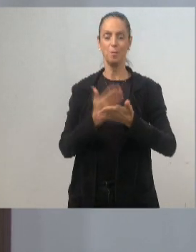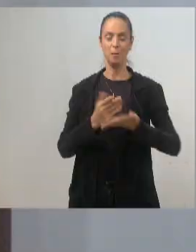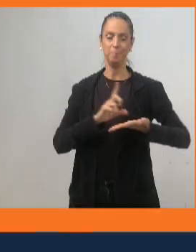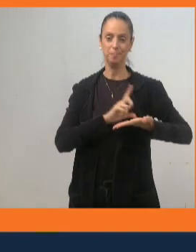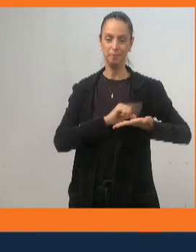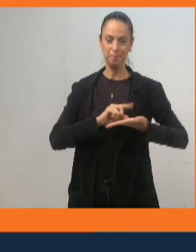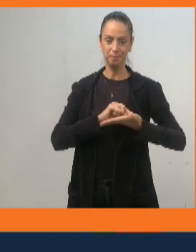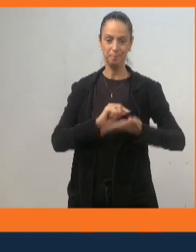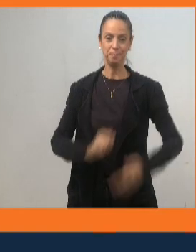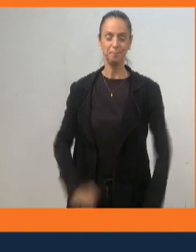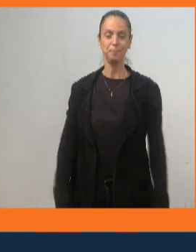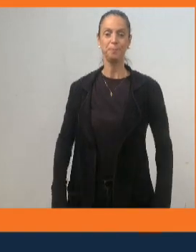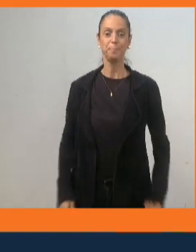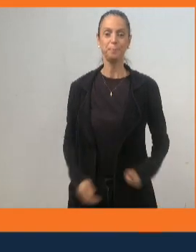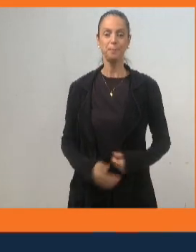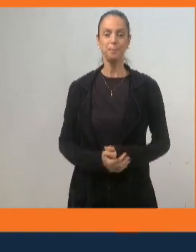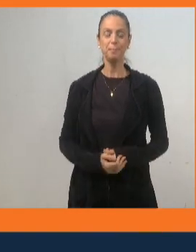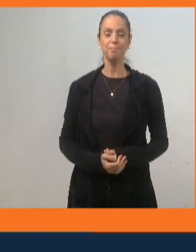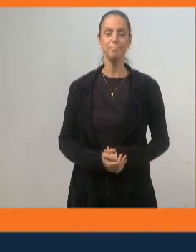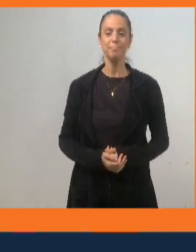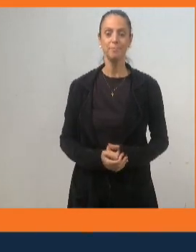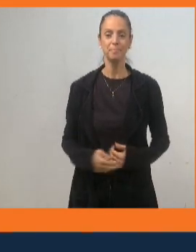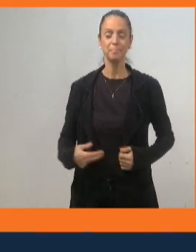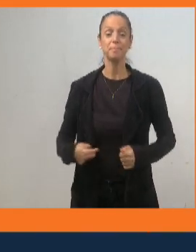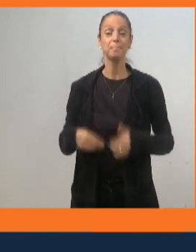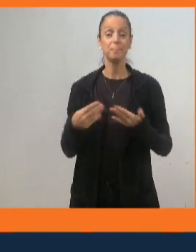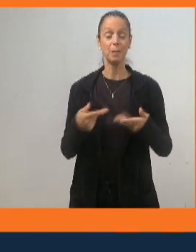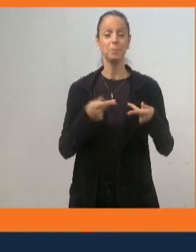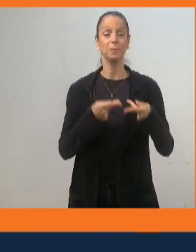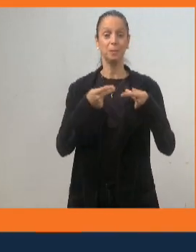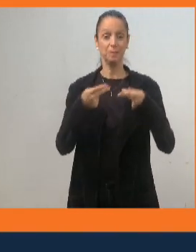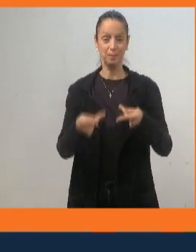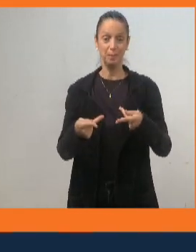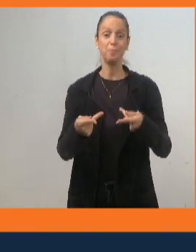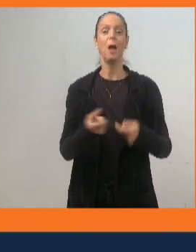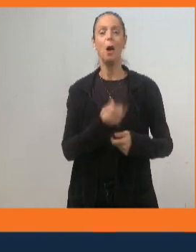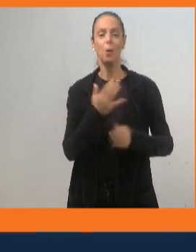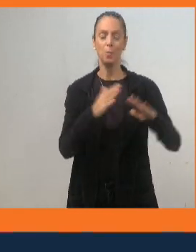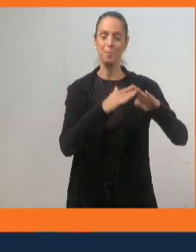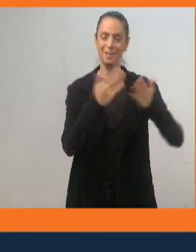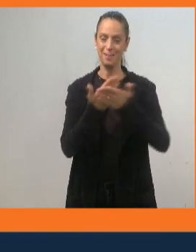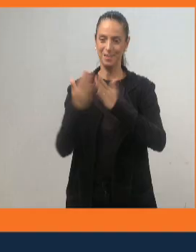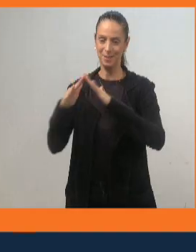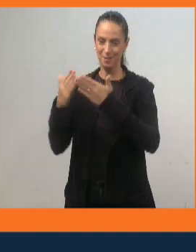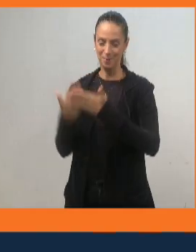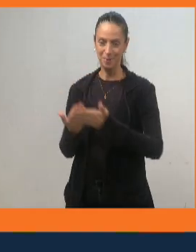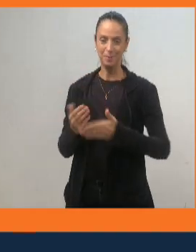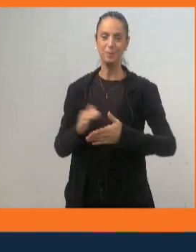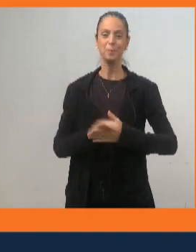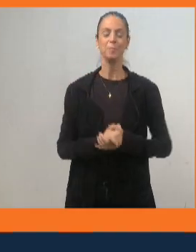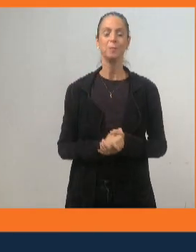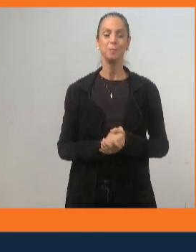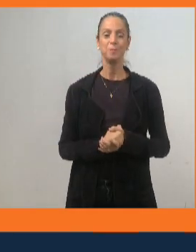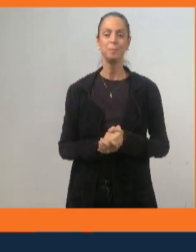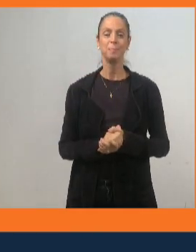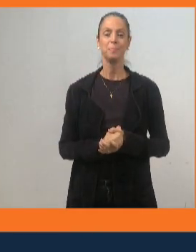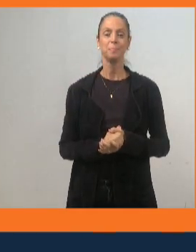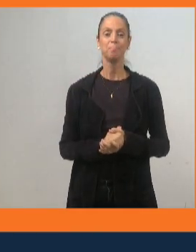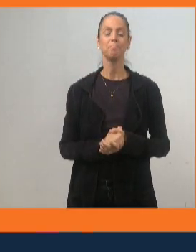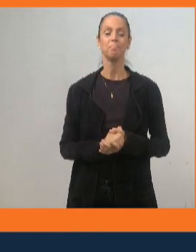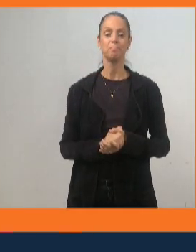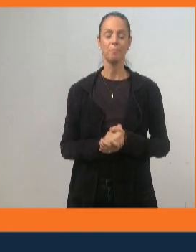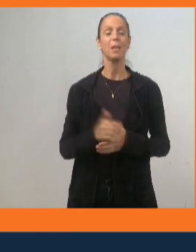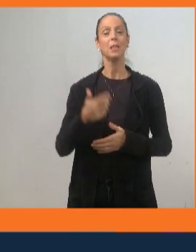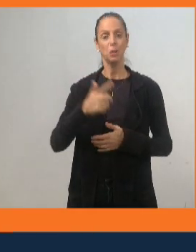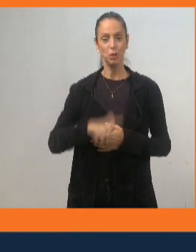Umberraum. Senhores vereadores, estive visitando alguns educandários nesses últimos dias e mais uma vez fui até a